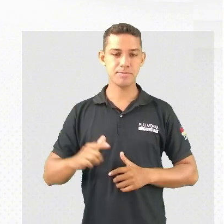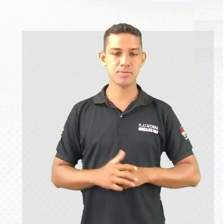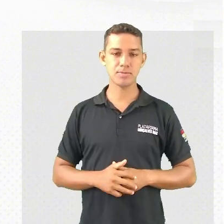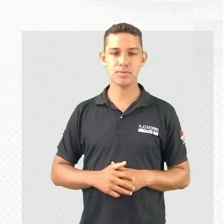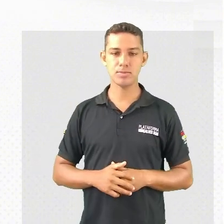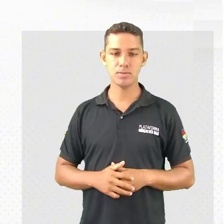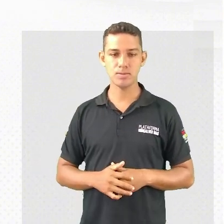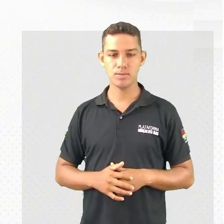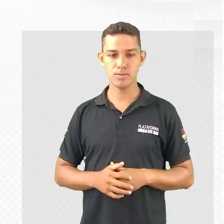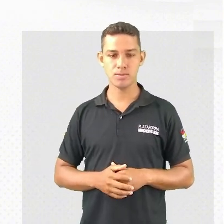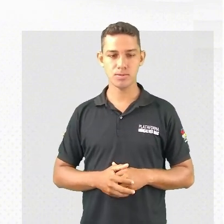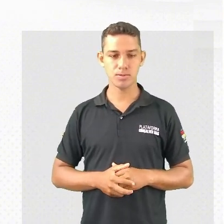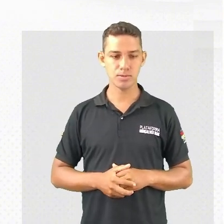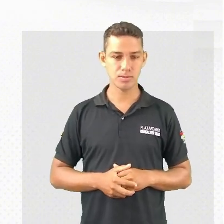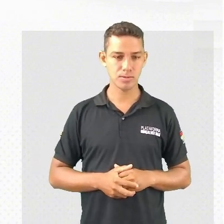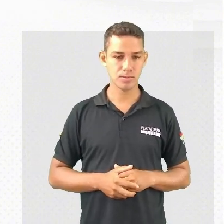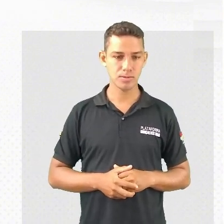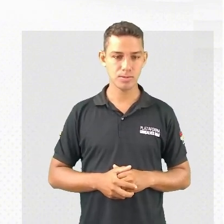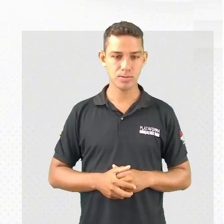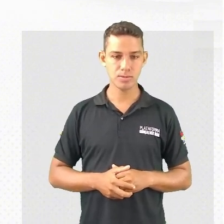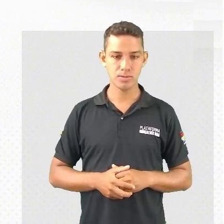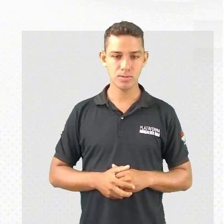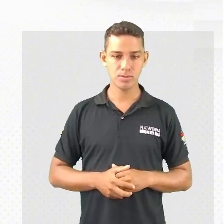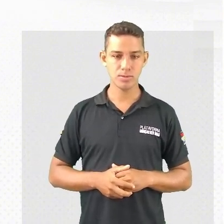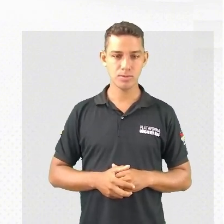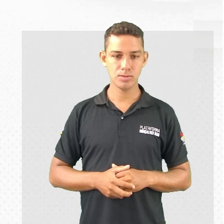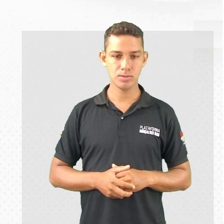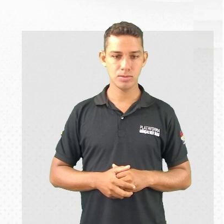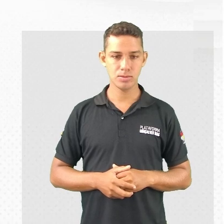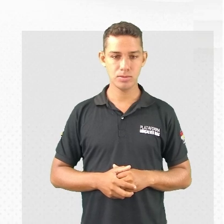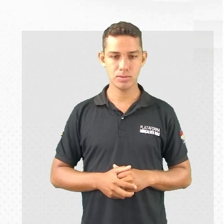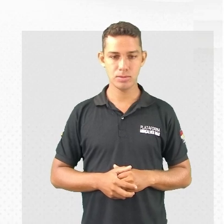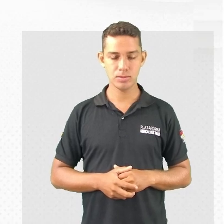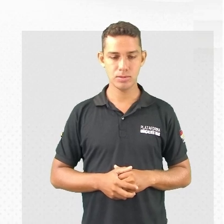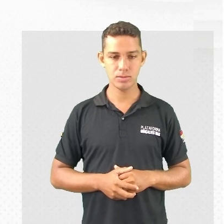distância real, falou que é um quadrado